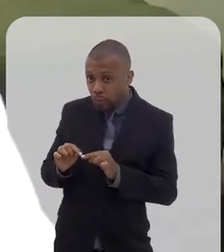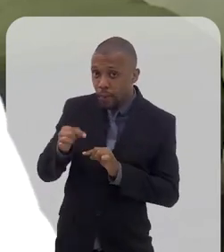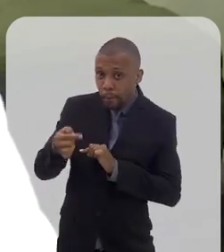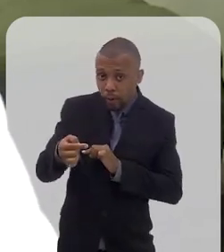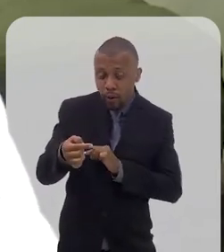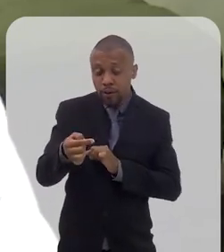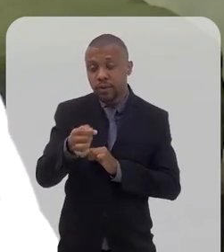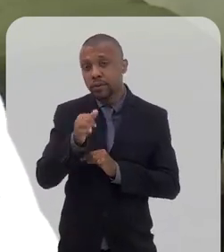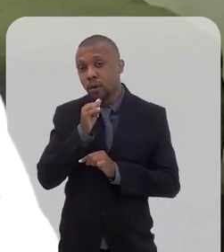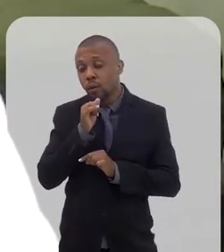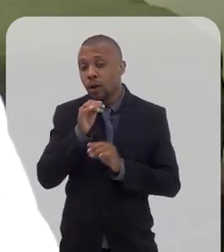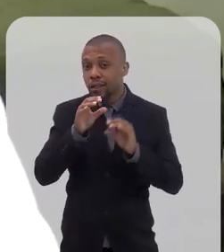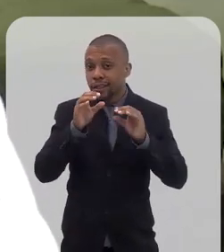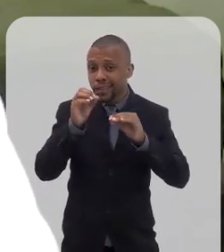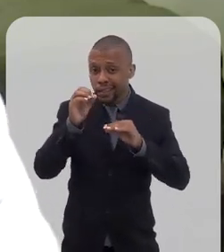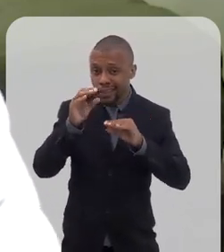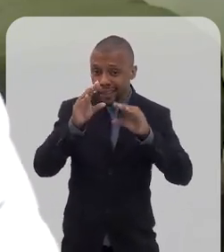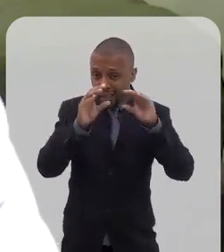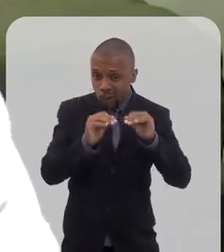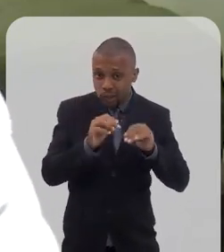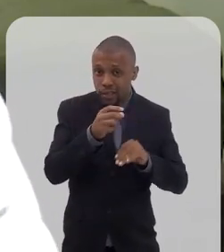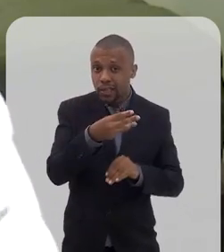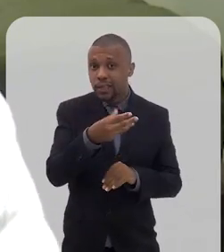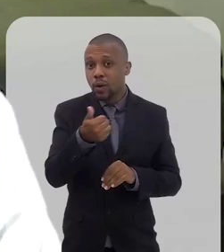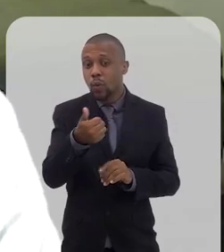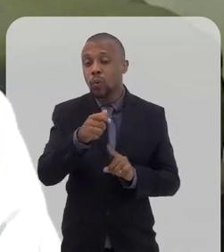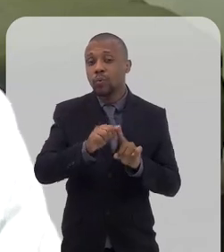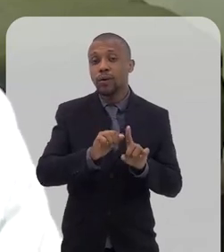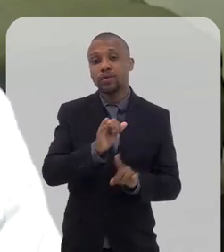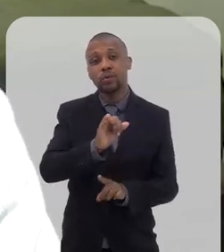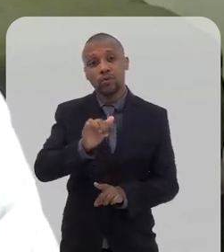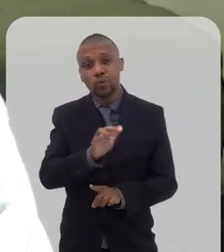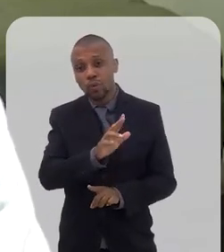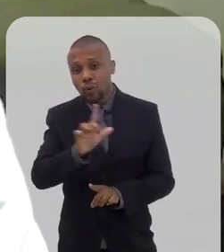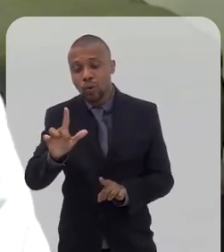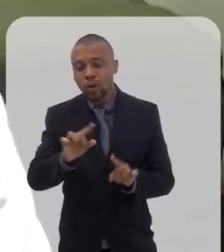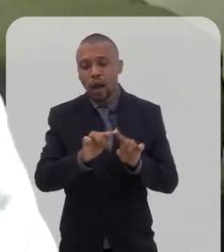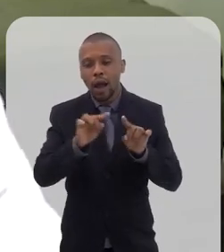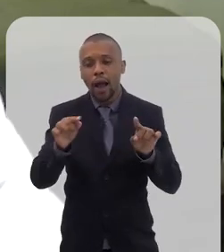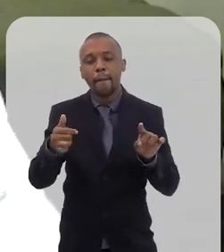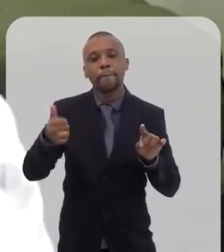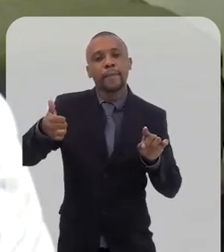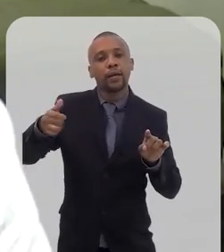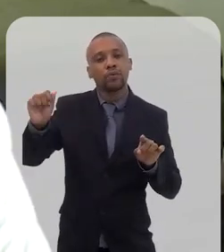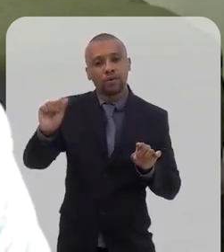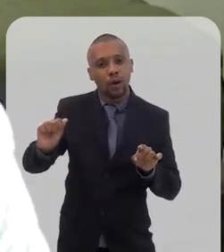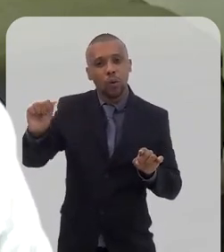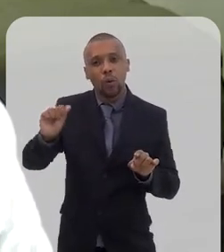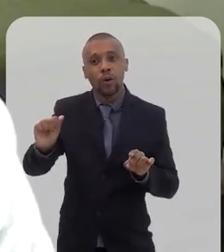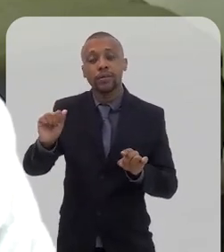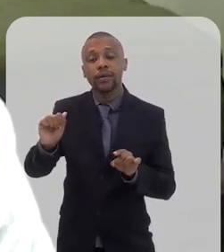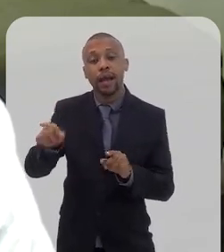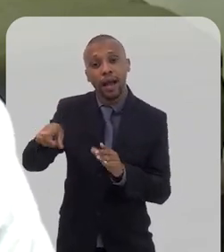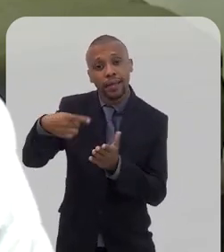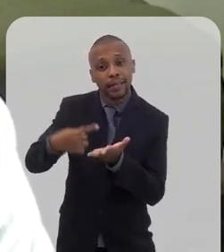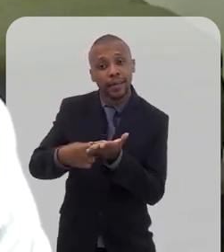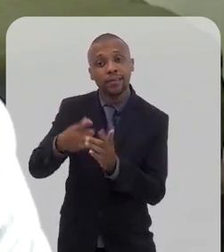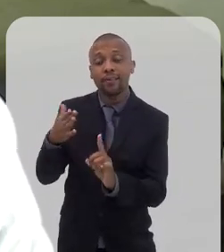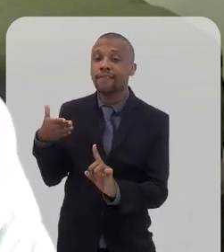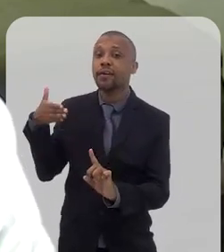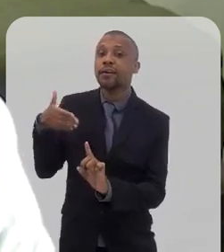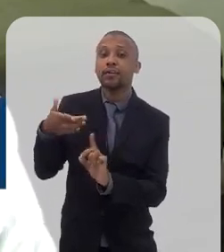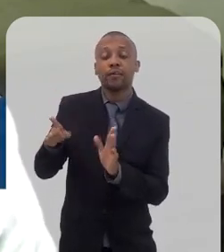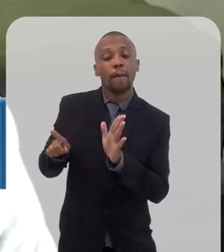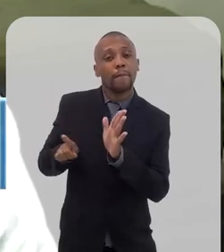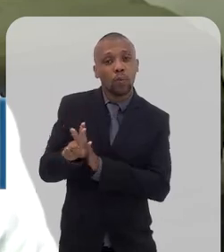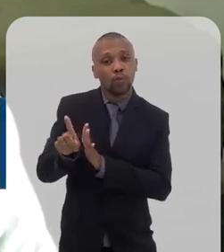seja, noite de 31 de julho para 1º de agosto é a data de referência de todas as perguntas, e nós vamos estar em